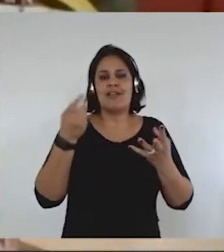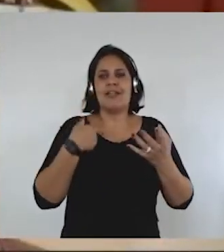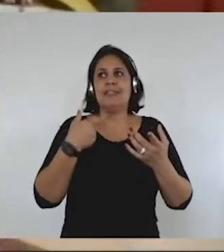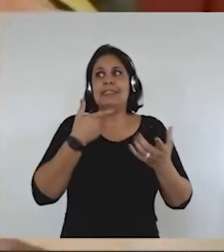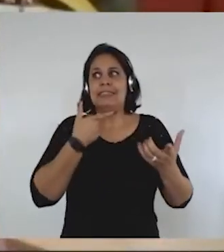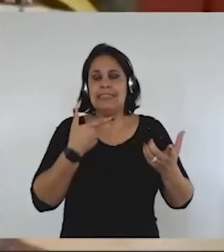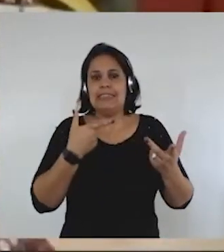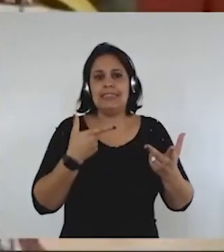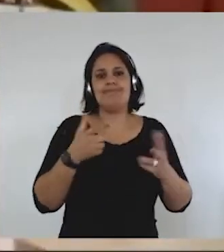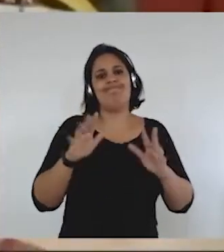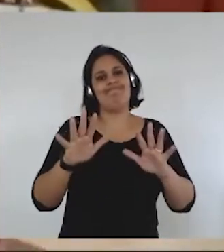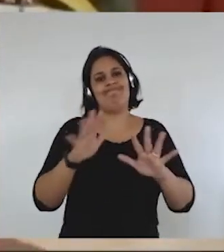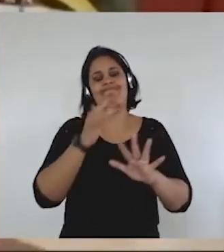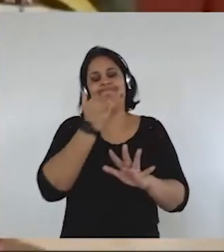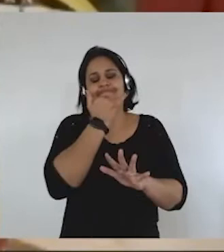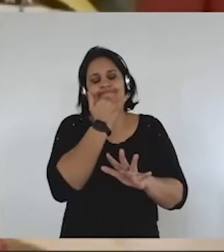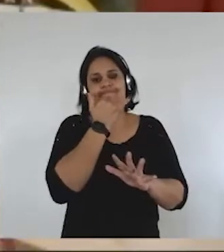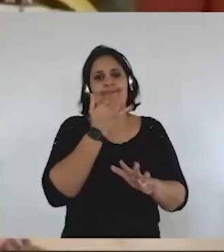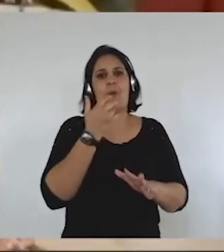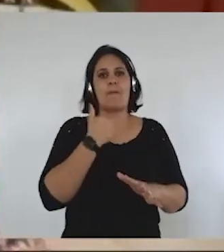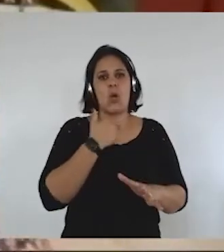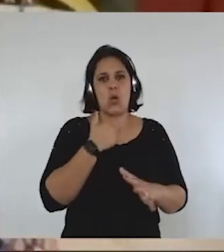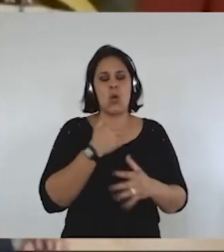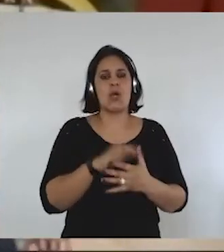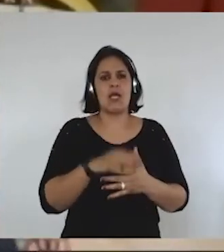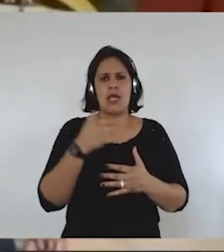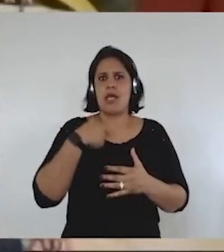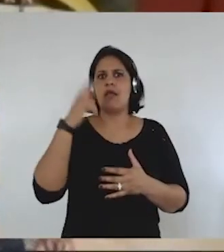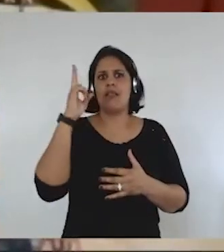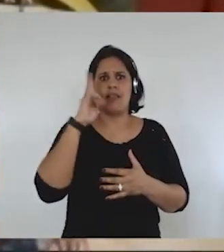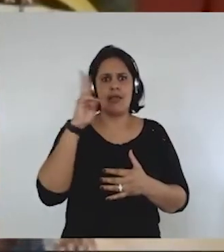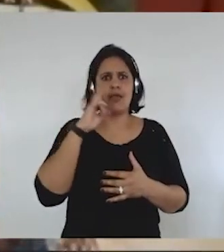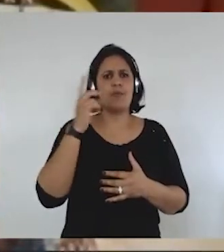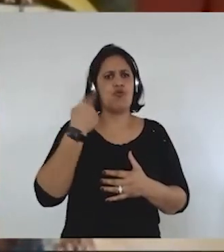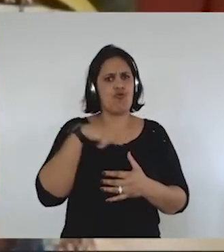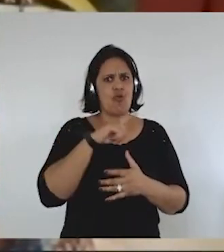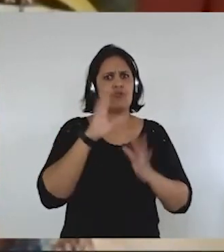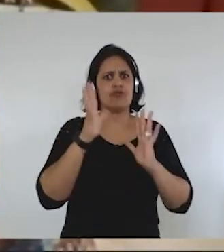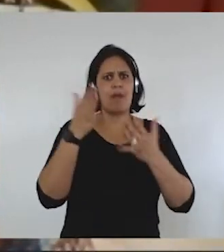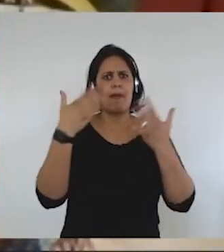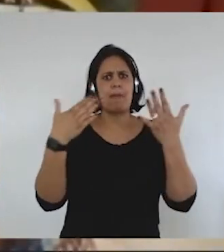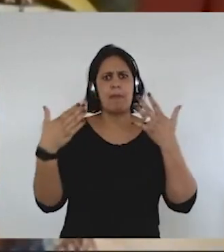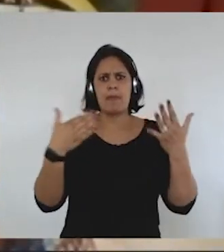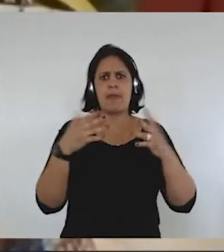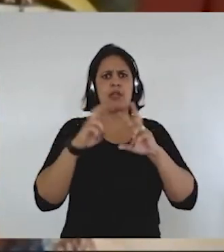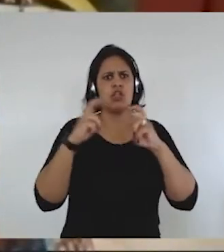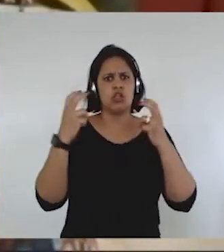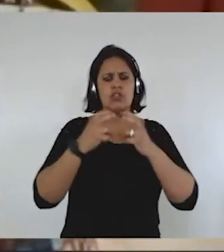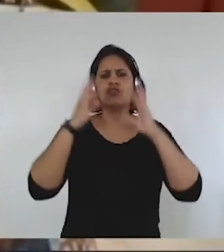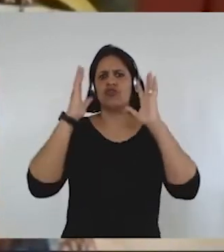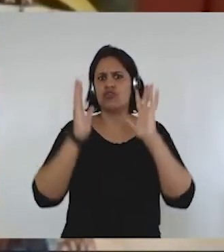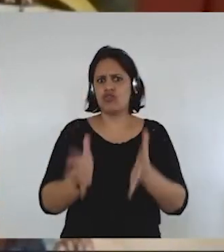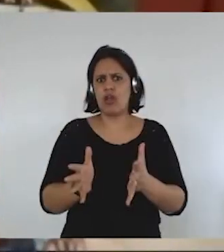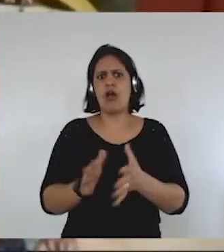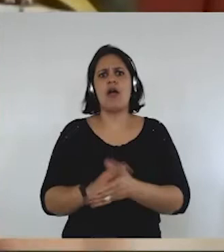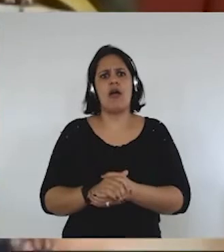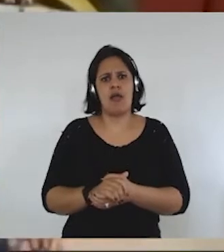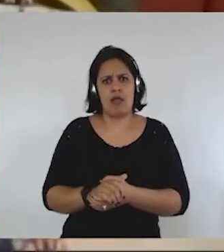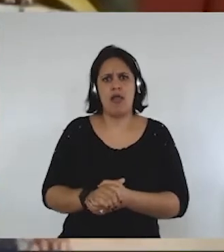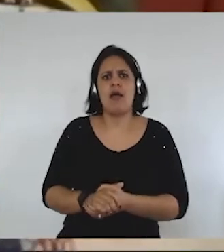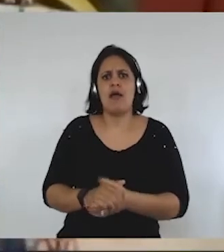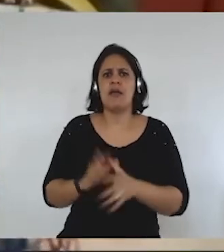enorme. Eu me lembro bem, foram temas que a gente chegou a debater, né, na nossa comissão, até por